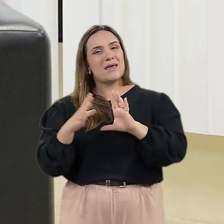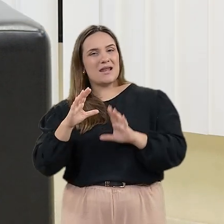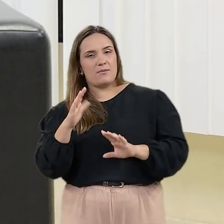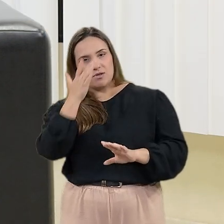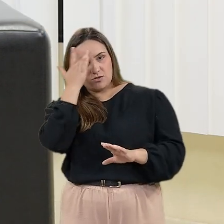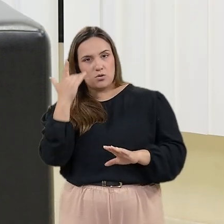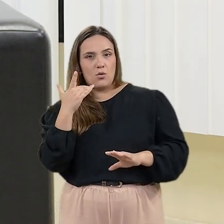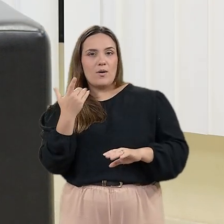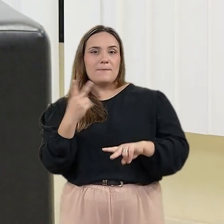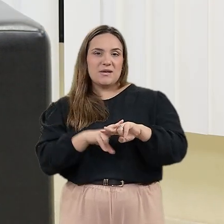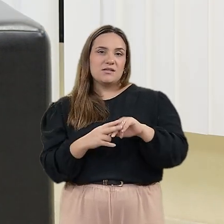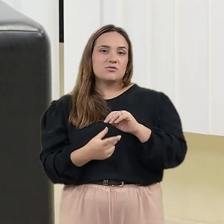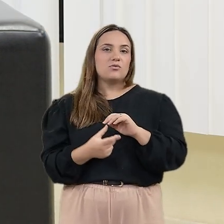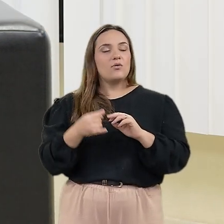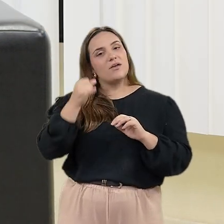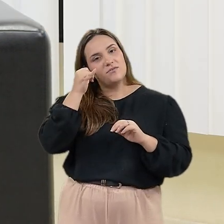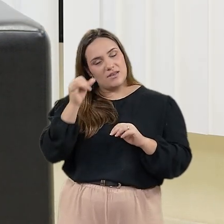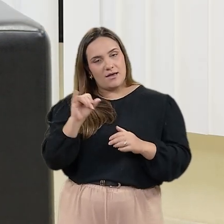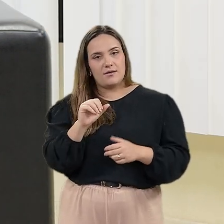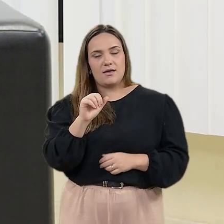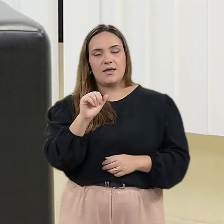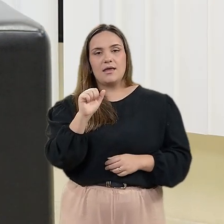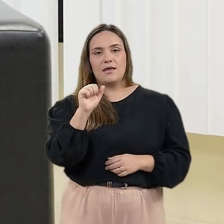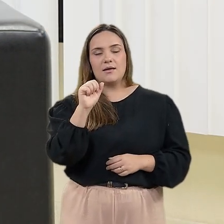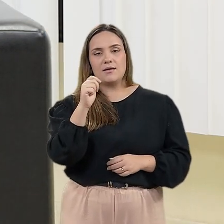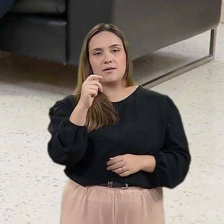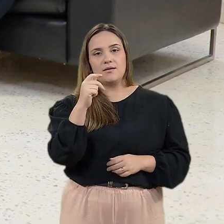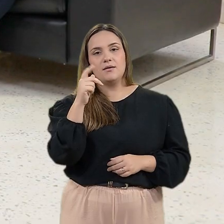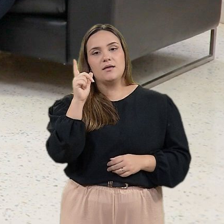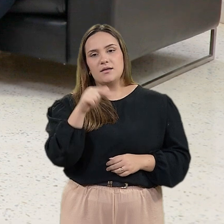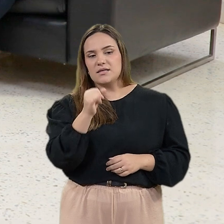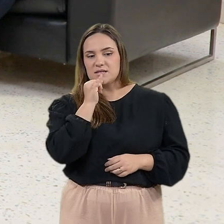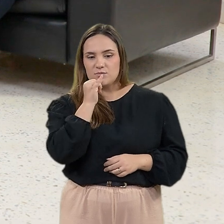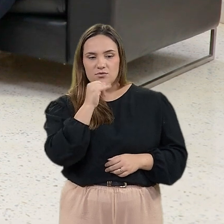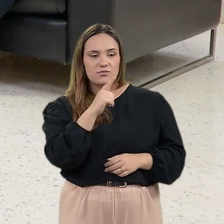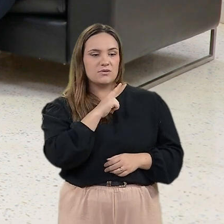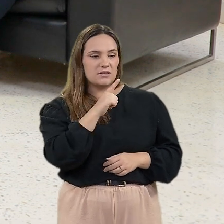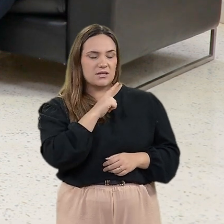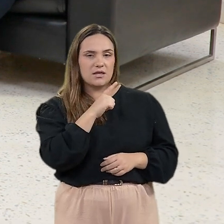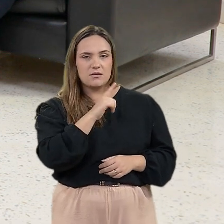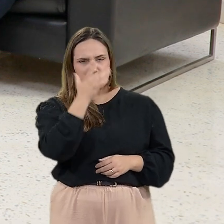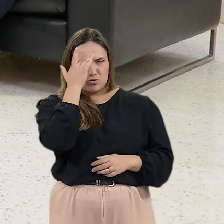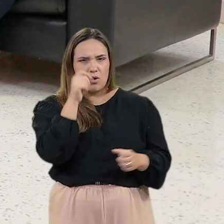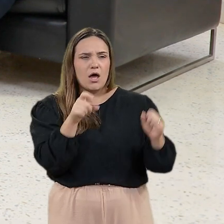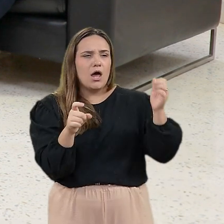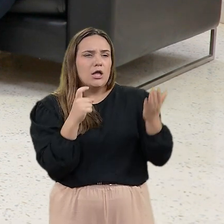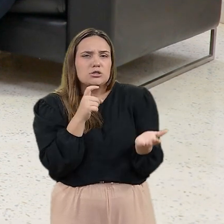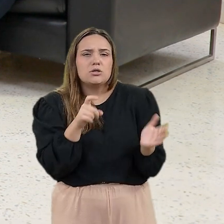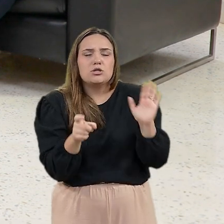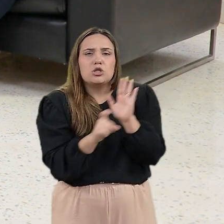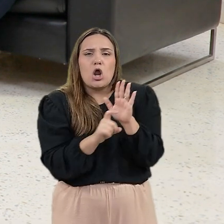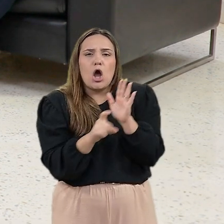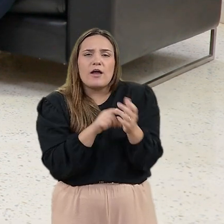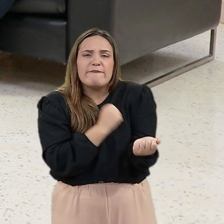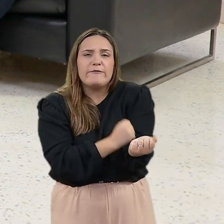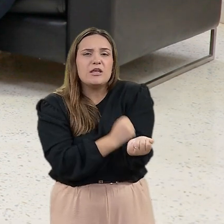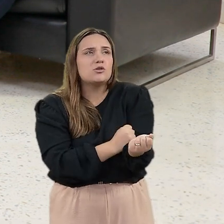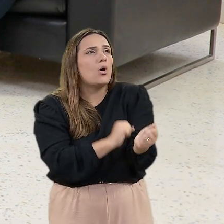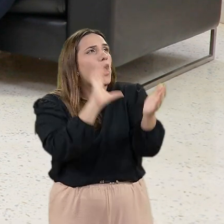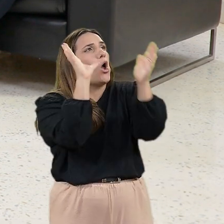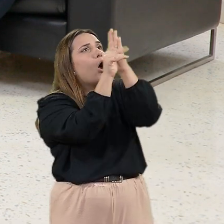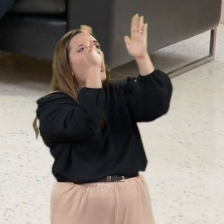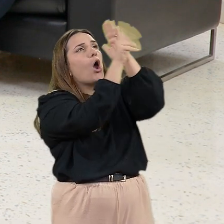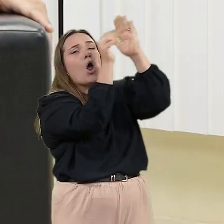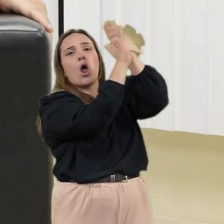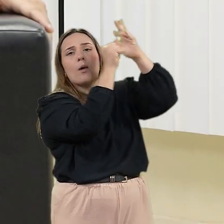2015. Ali nós temos uma grande concentração de dependentes químicos que subtraem fio de energia elétrica. Então, nós temos